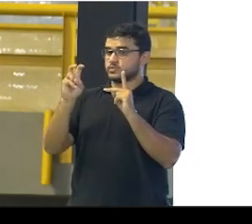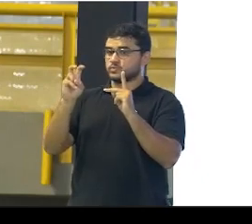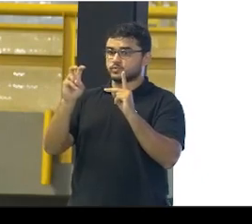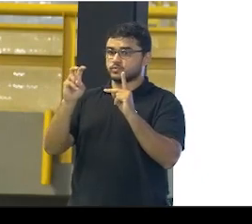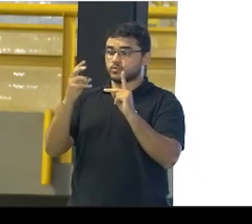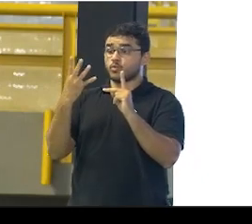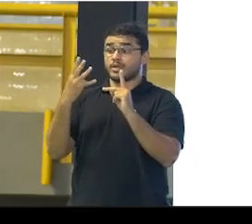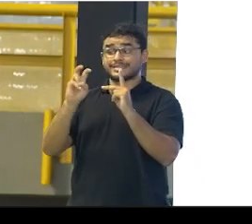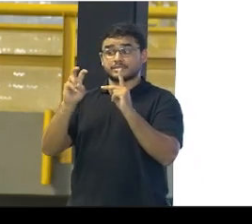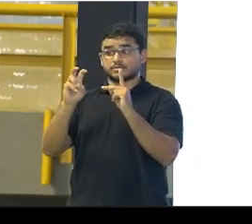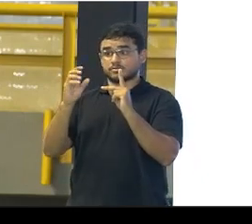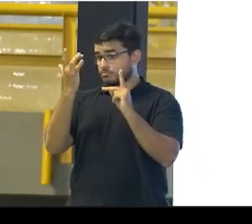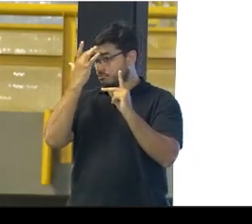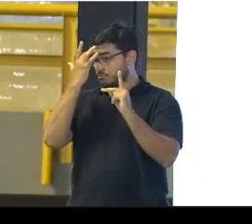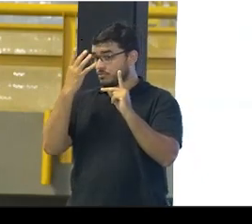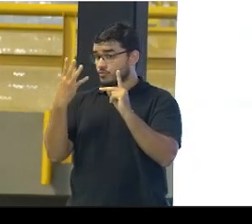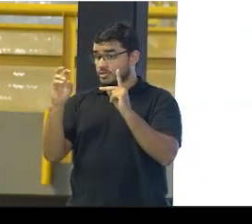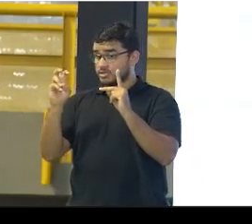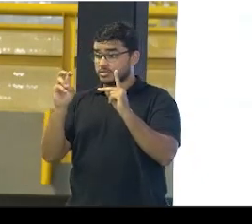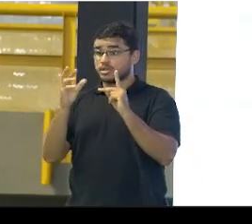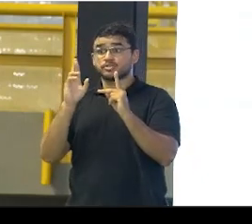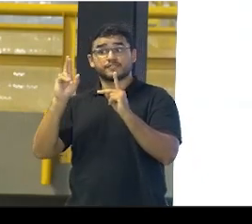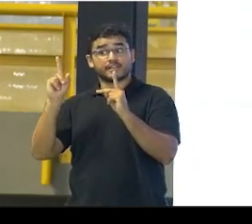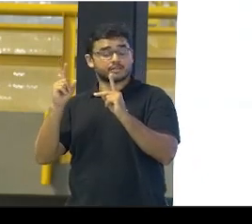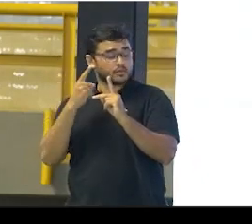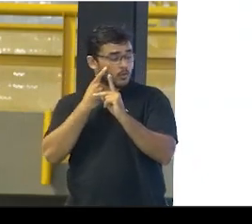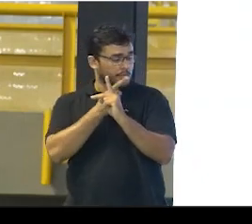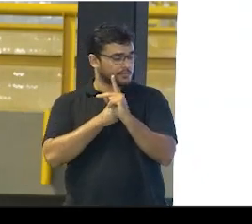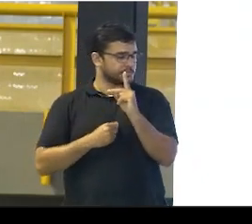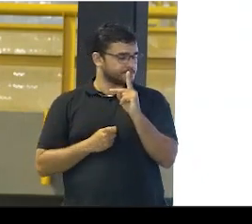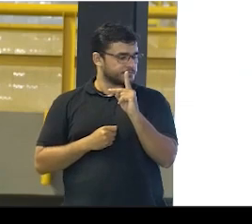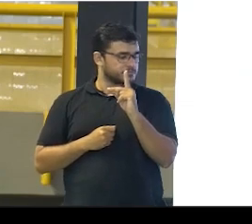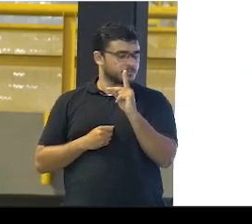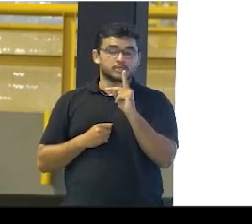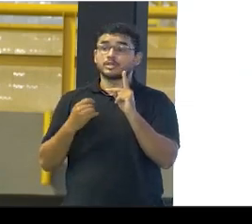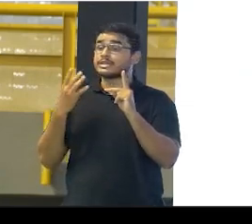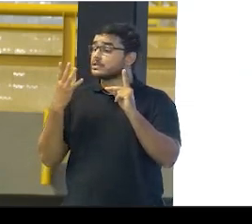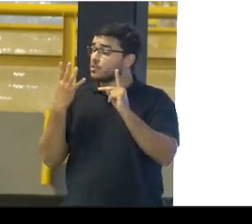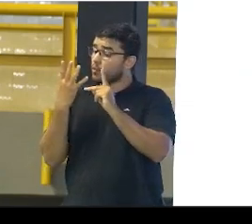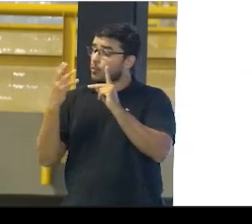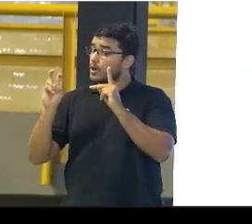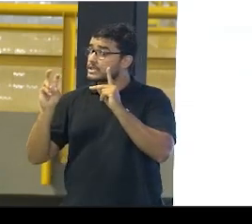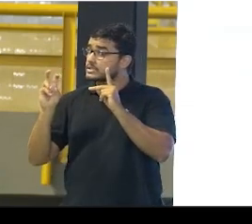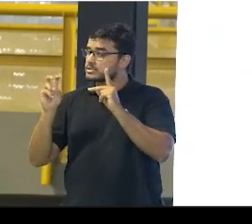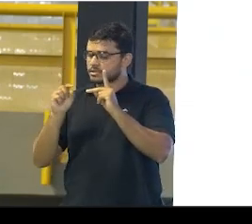30. 30 vezes 4 dividido por 2 vai me dar uma área de